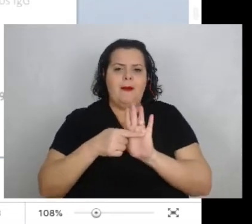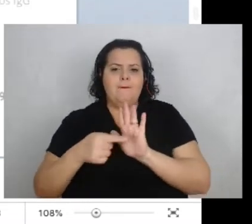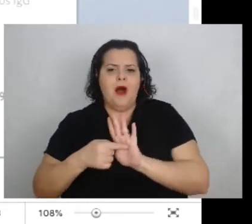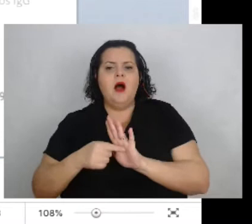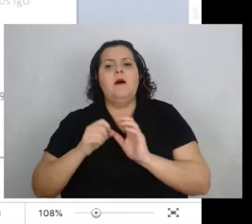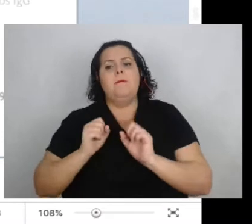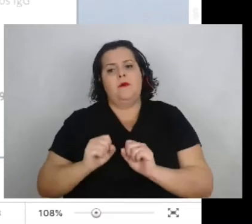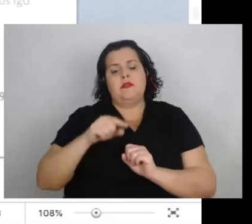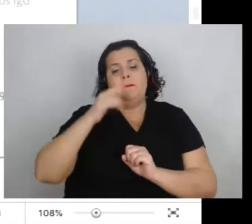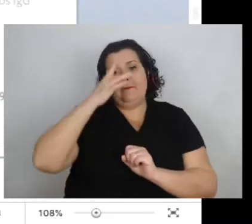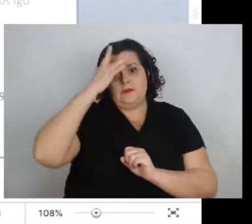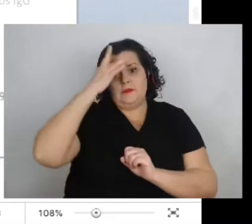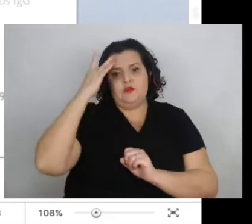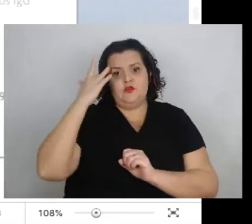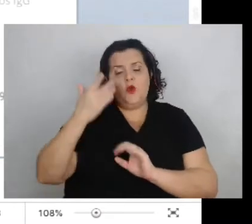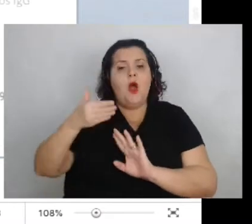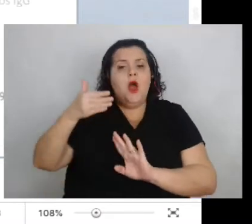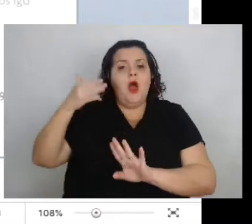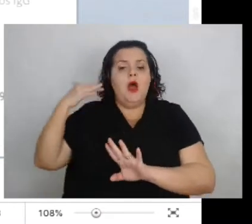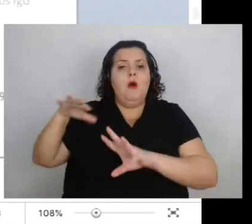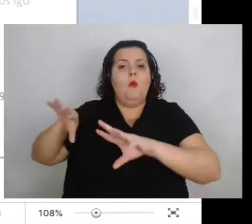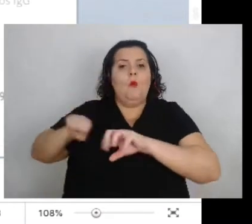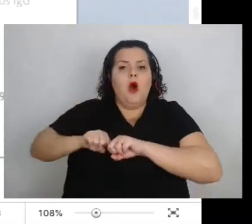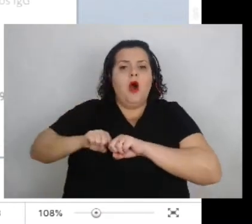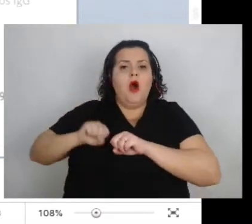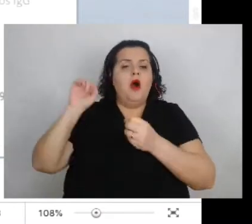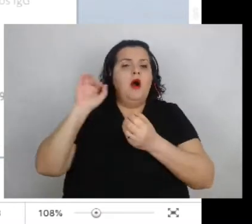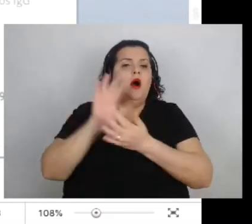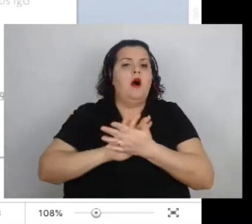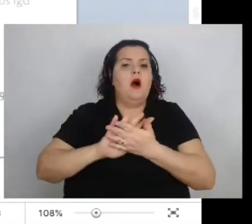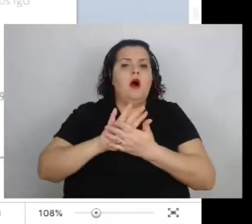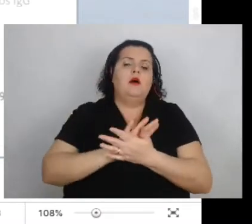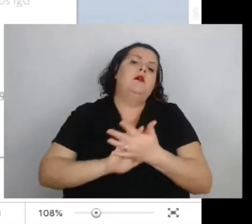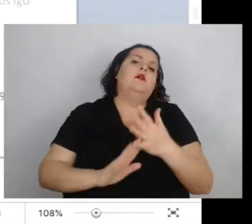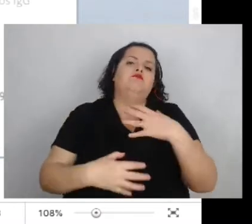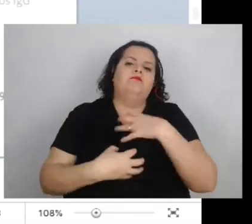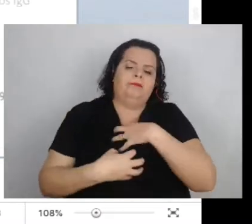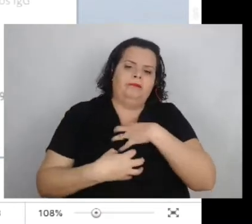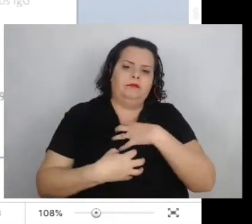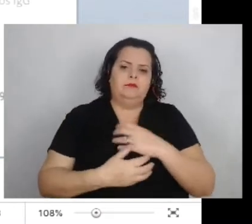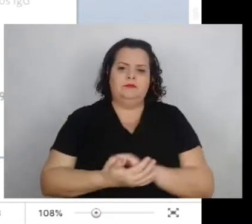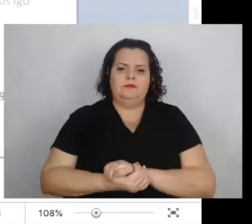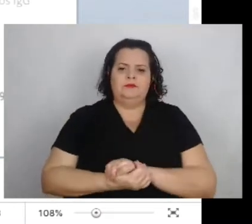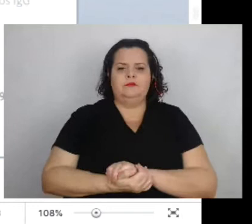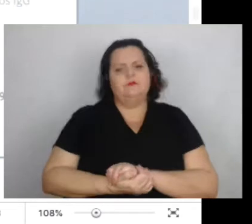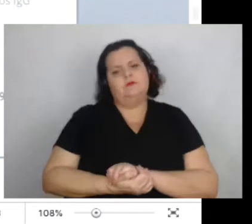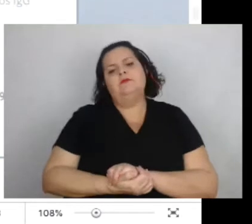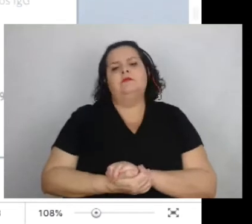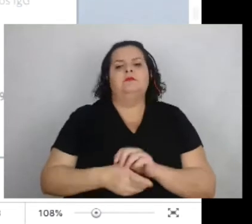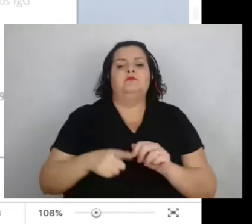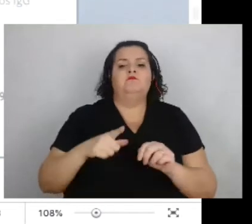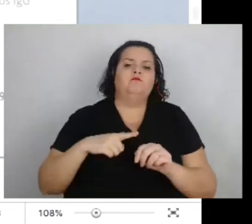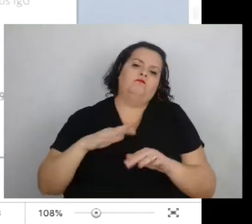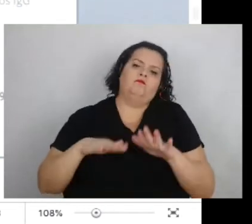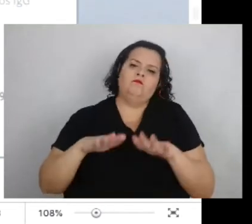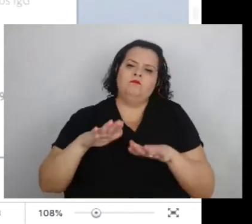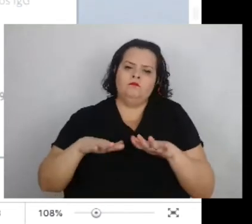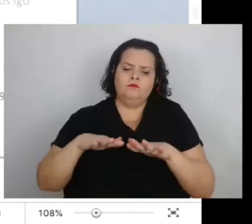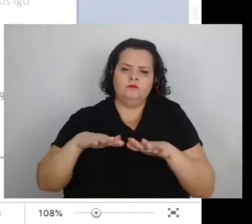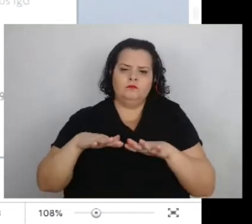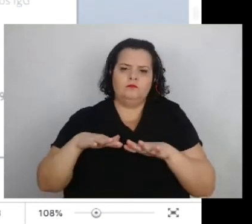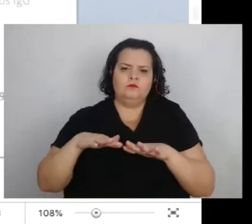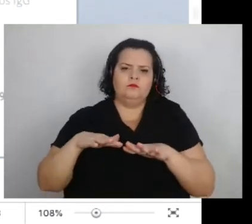já recuperaram da infecção e não têm mais nenhum PCR positivo. E pacientes que